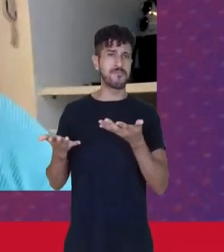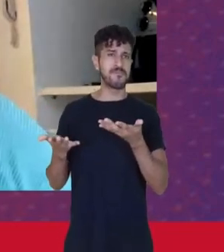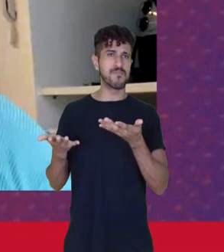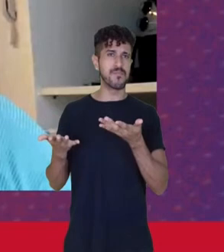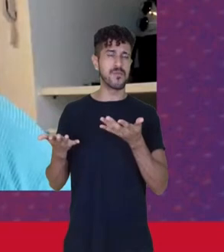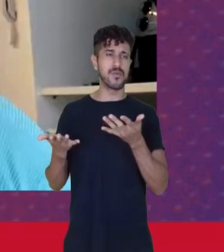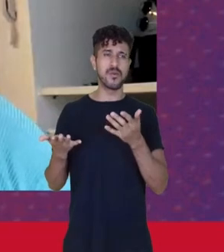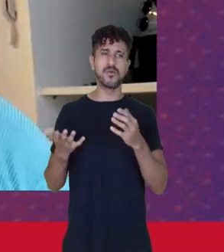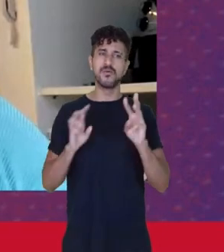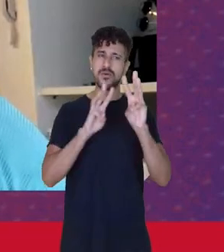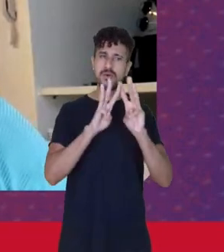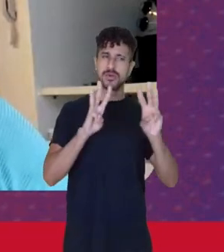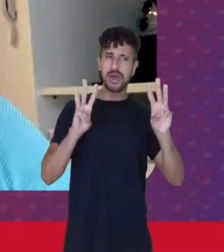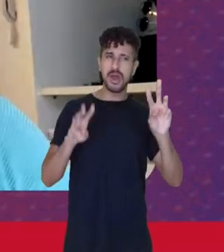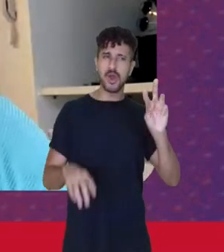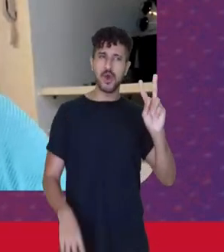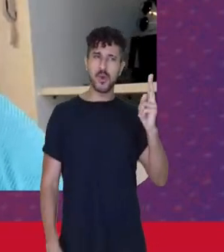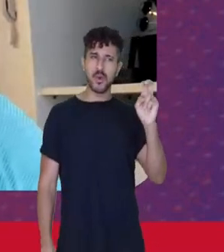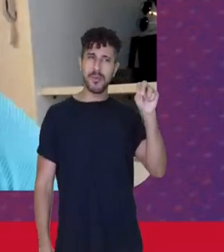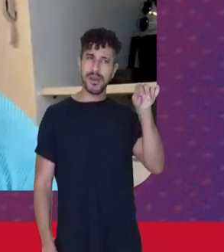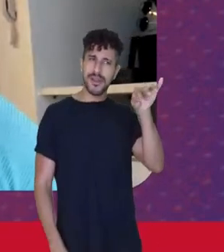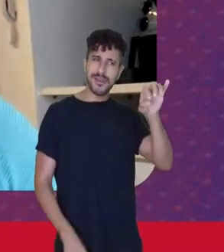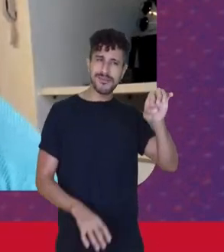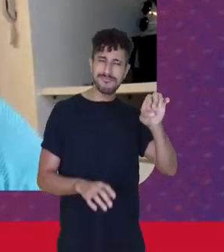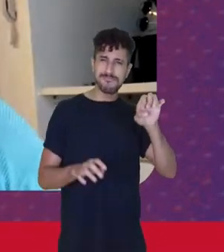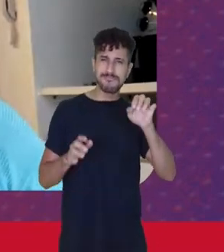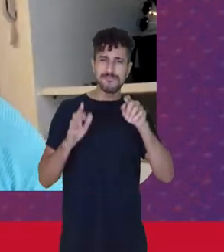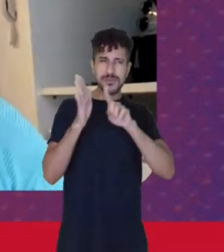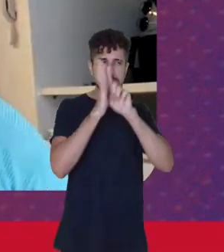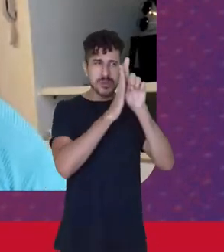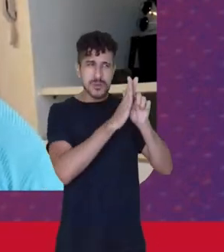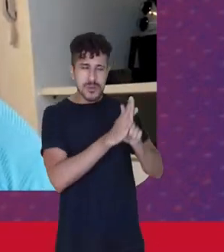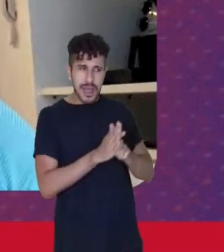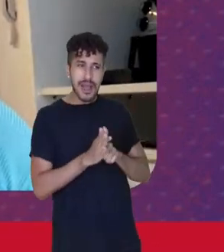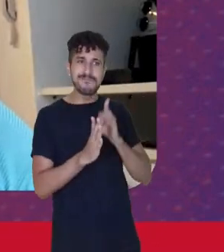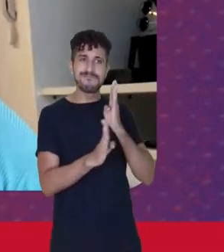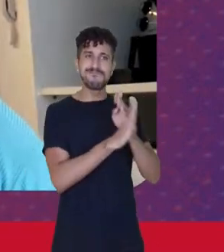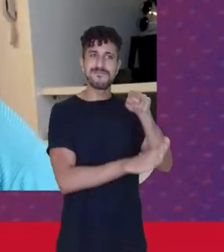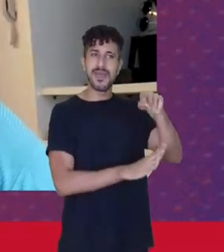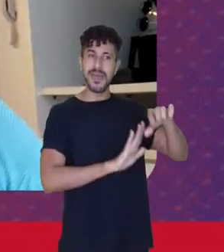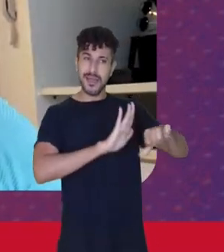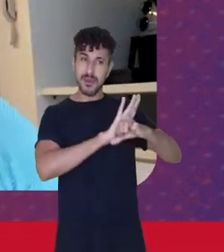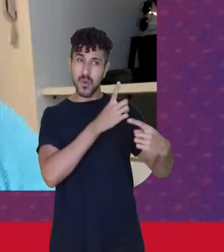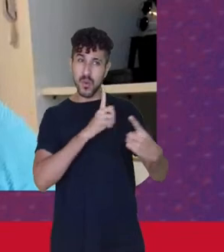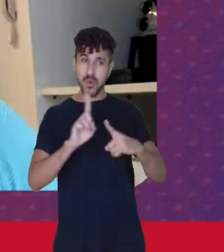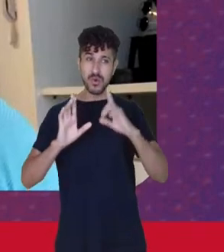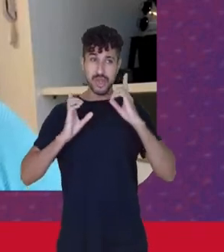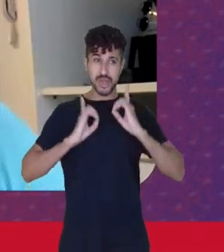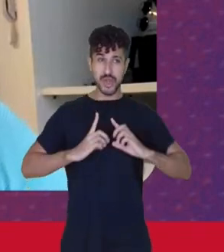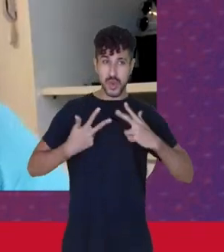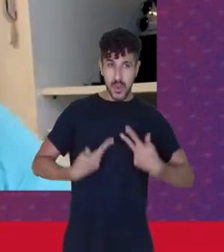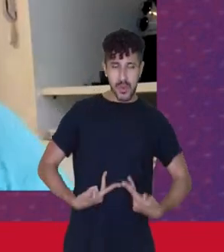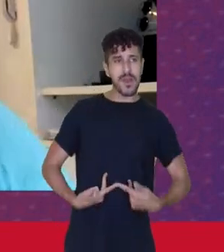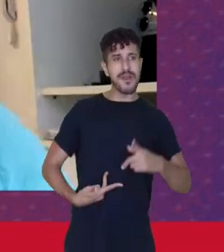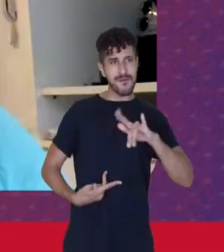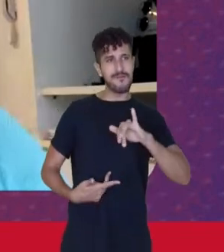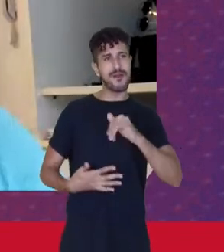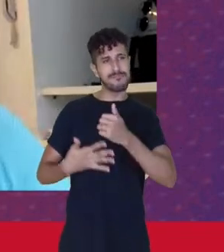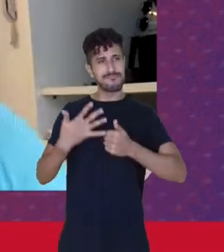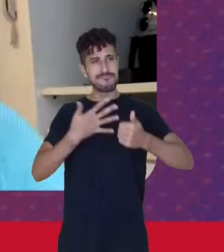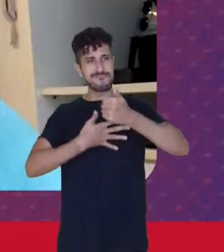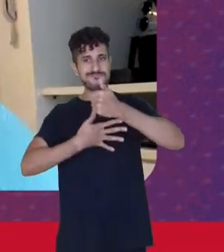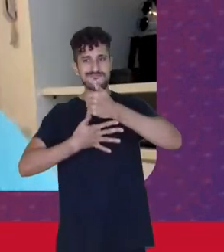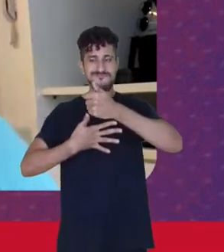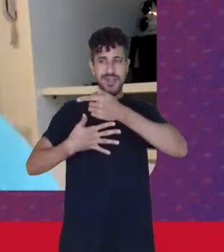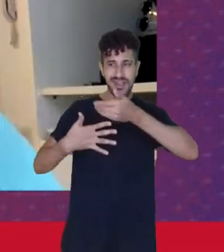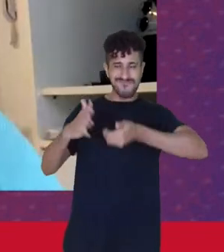o Humaniza Redes identificasse como crime, né, cometido contra os direitos humanos, eles dariam prioridade na